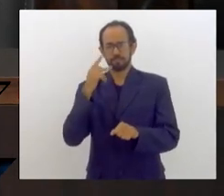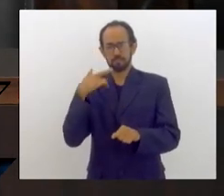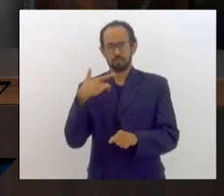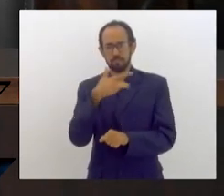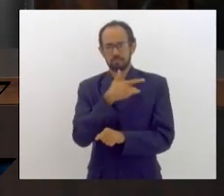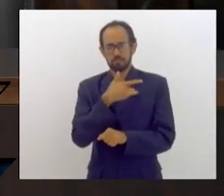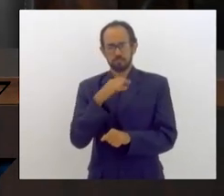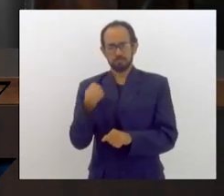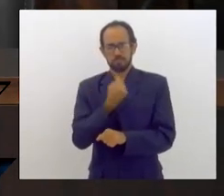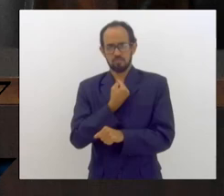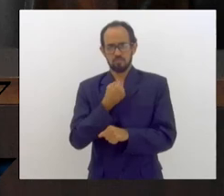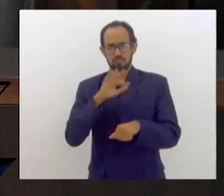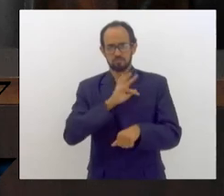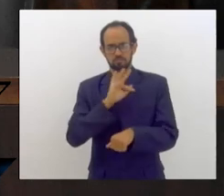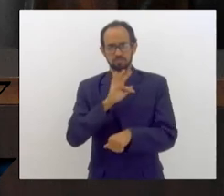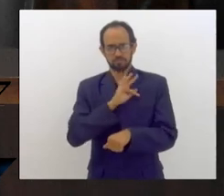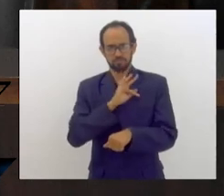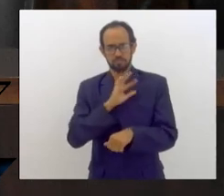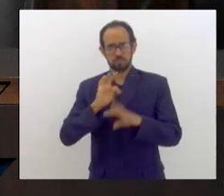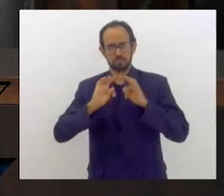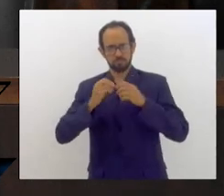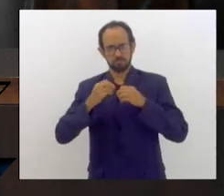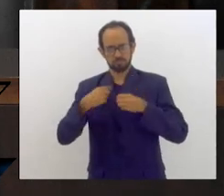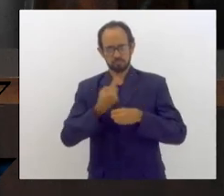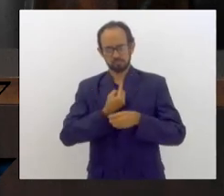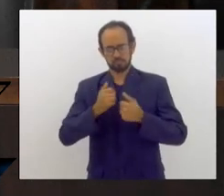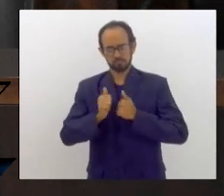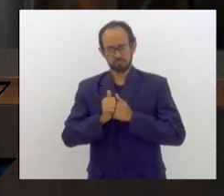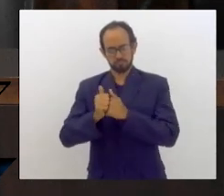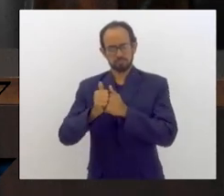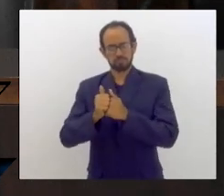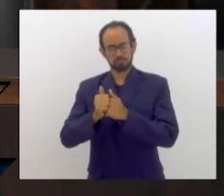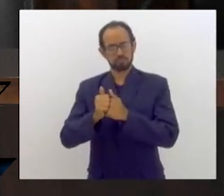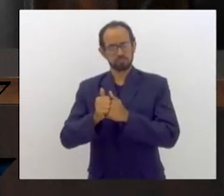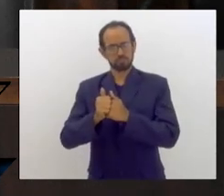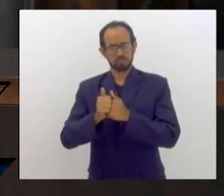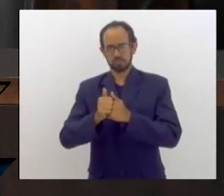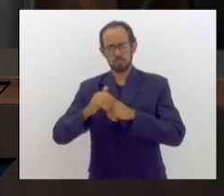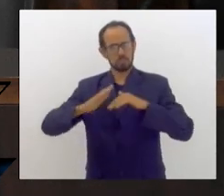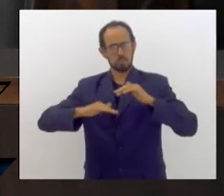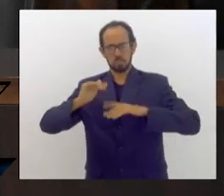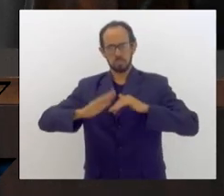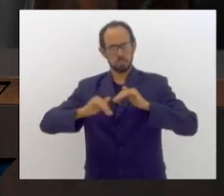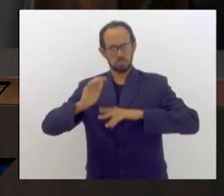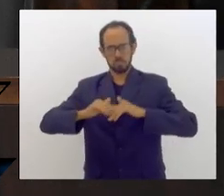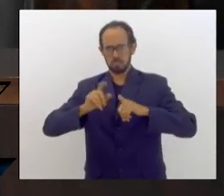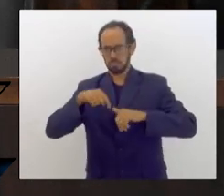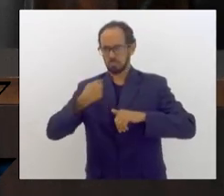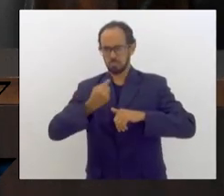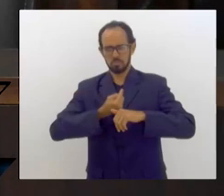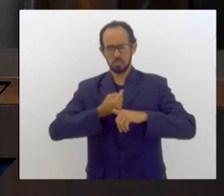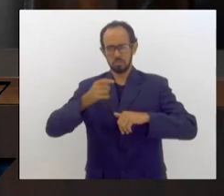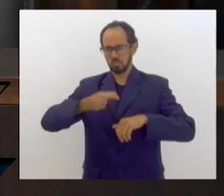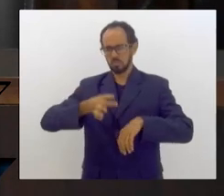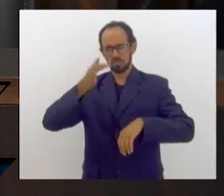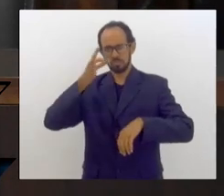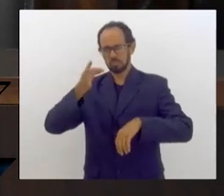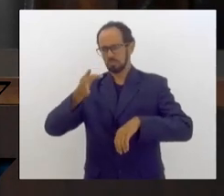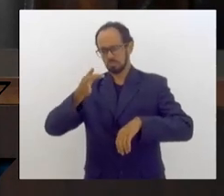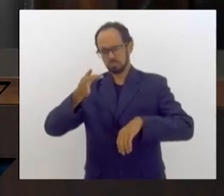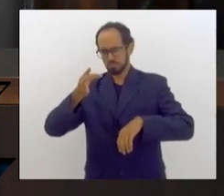dos nossos policiais. Todos nós acompanhamos, independentes das nossas matizes